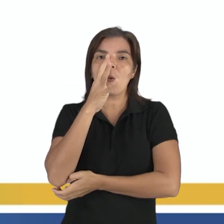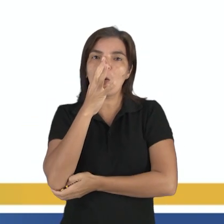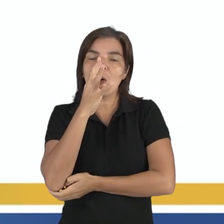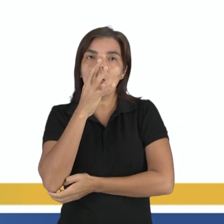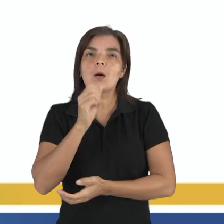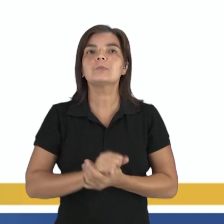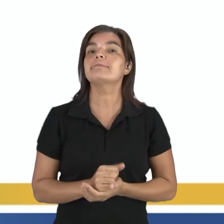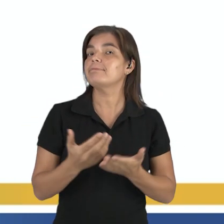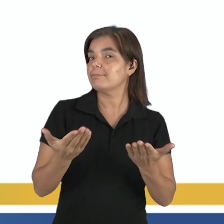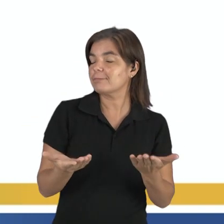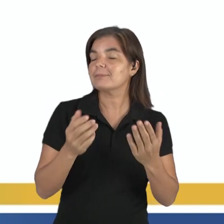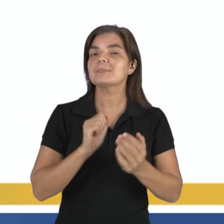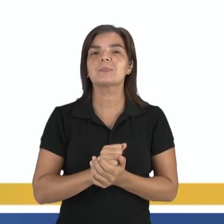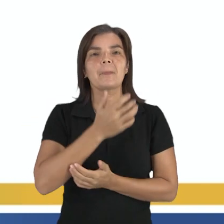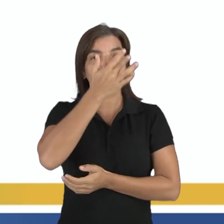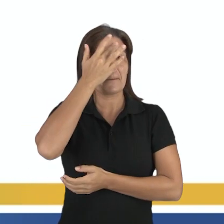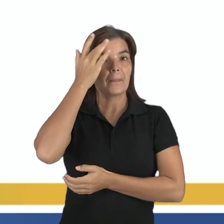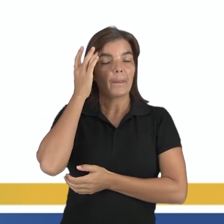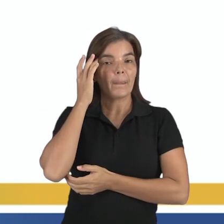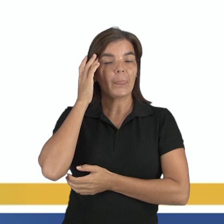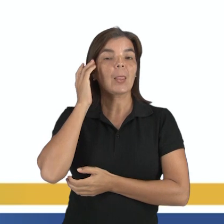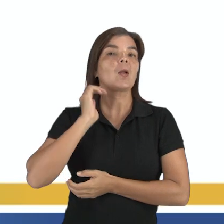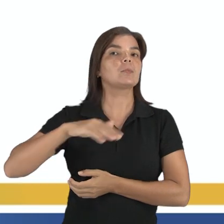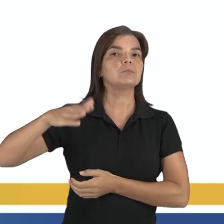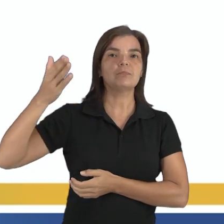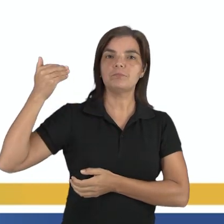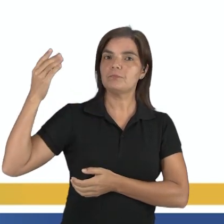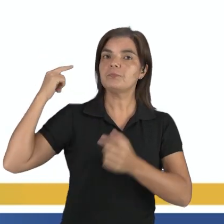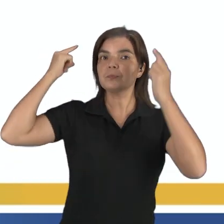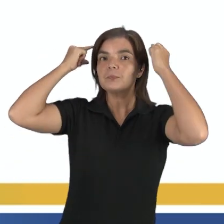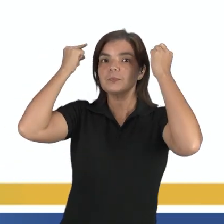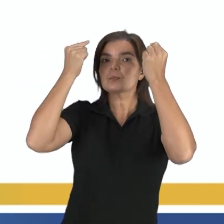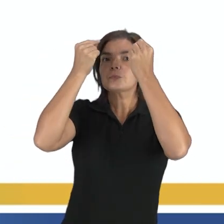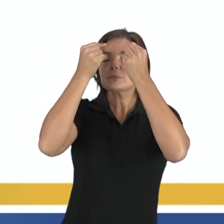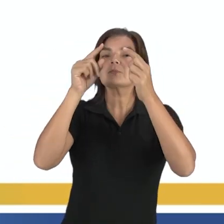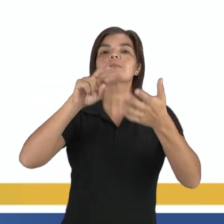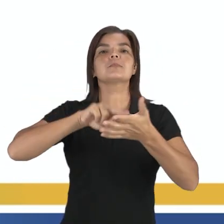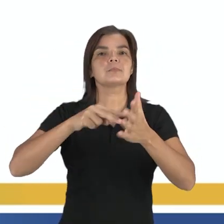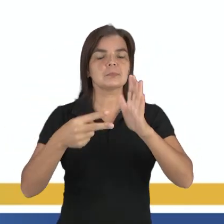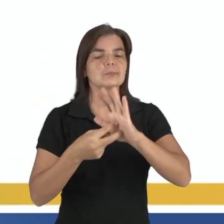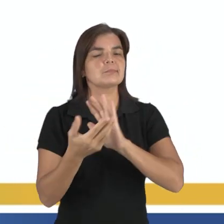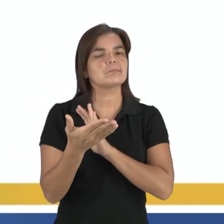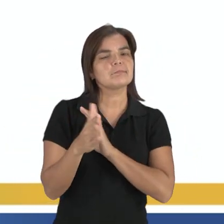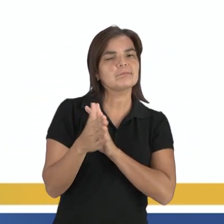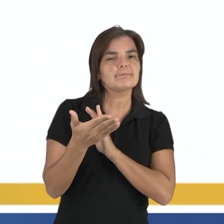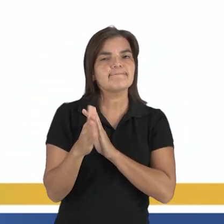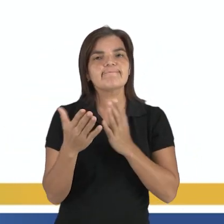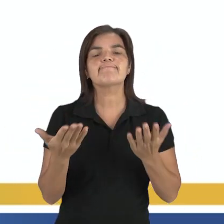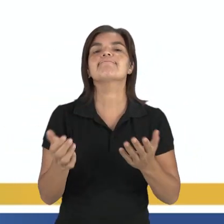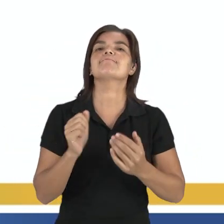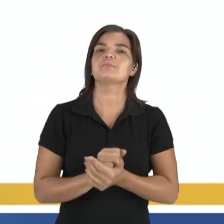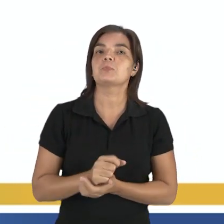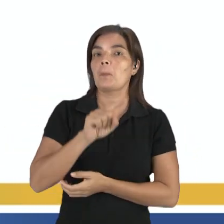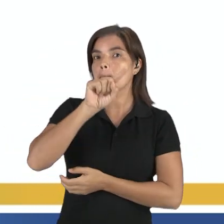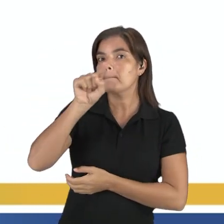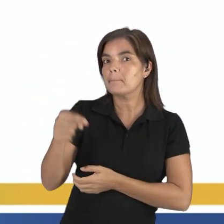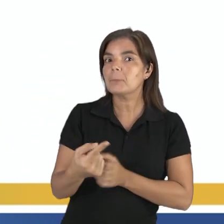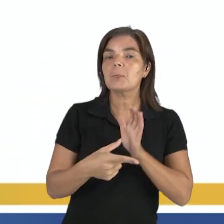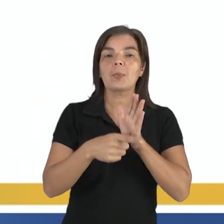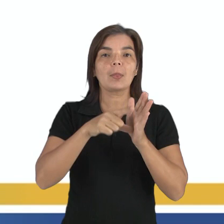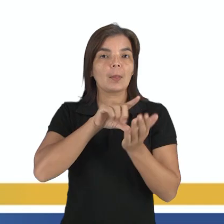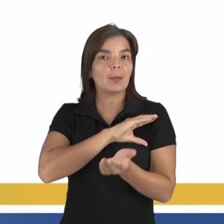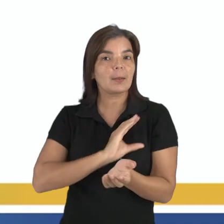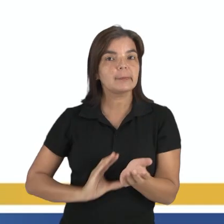vê. Isso mesmo. As pessoas na época dos gregos, e isso está mais ou menos há uns